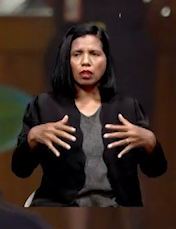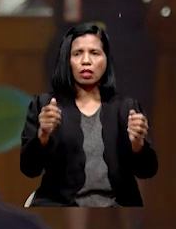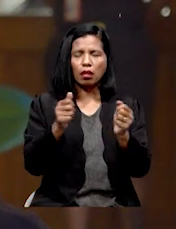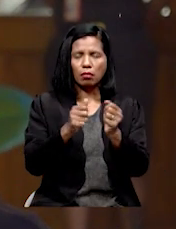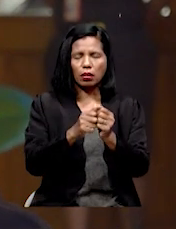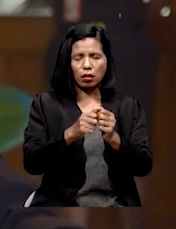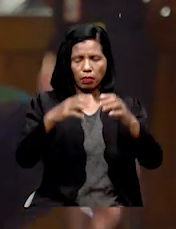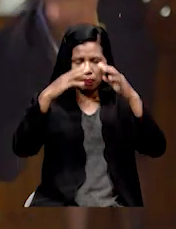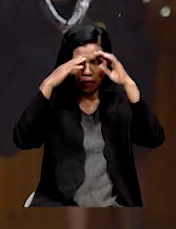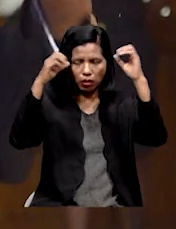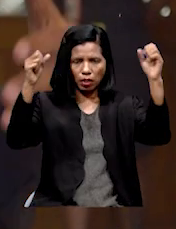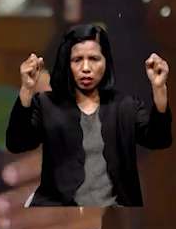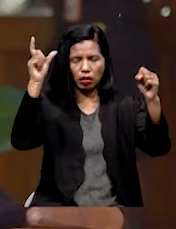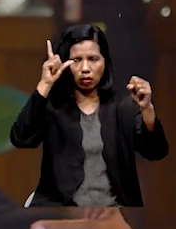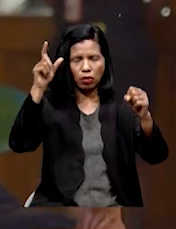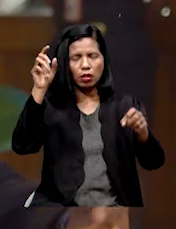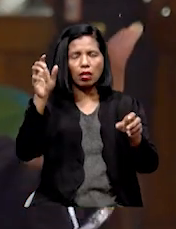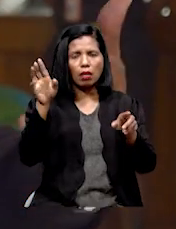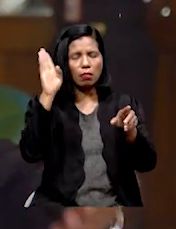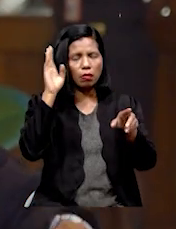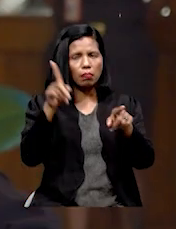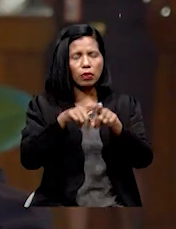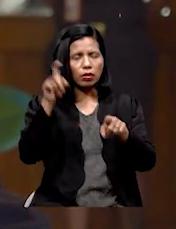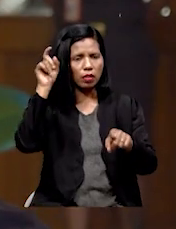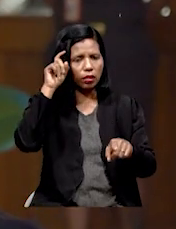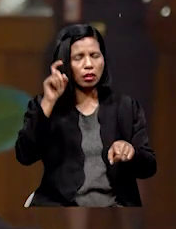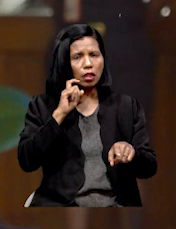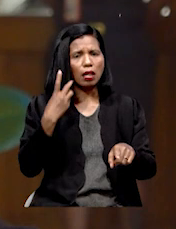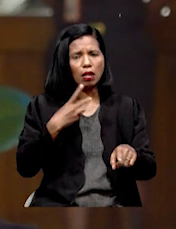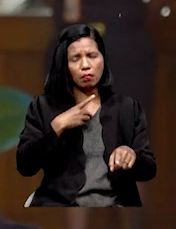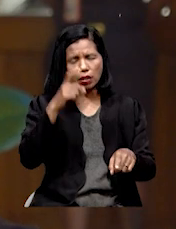excelência presidente da república, mambo chanana. A mi idade ane se ima kan funo.